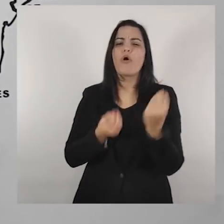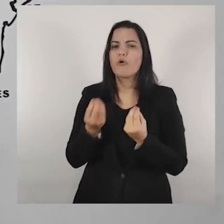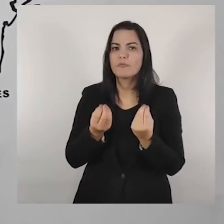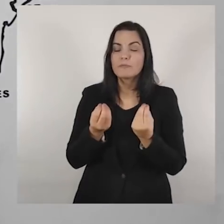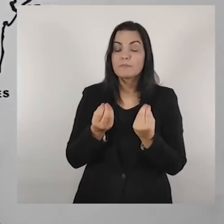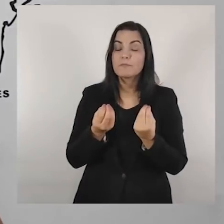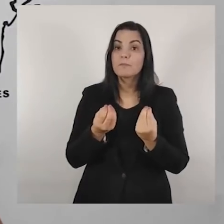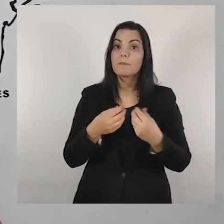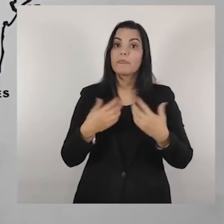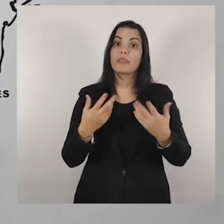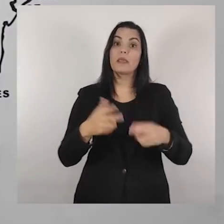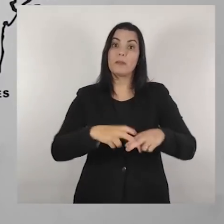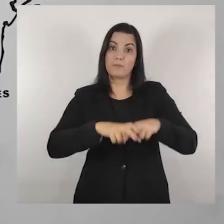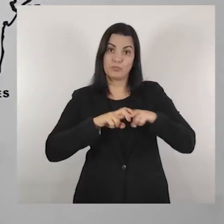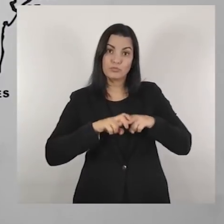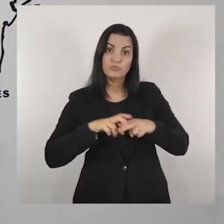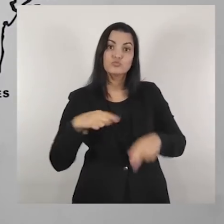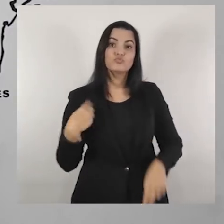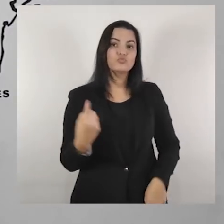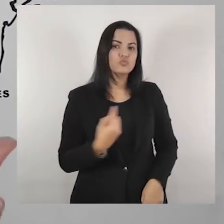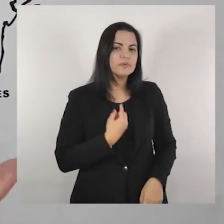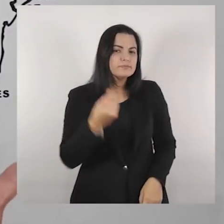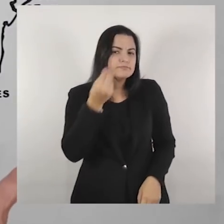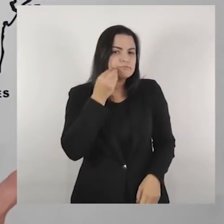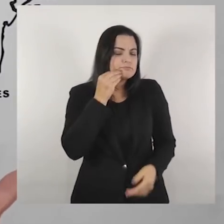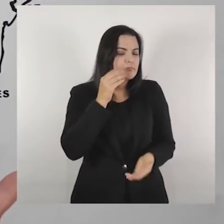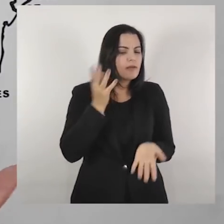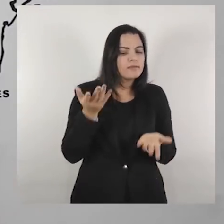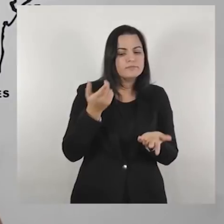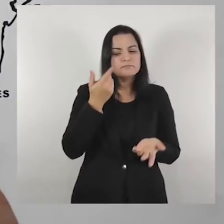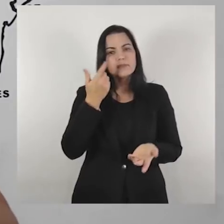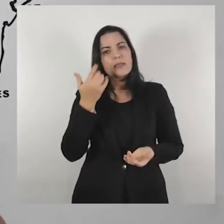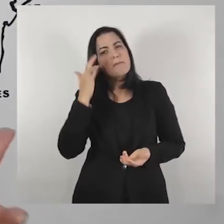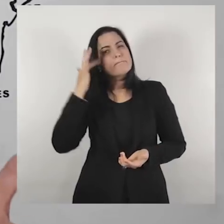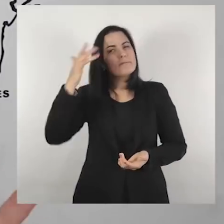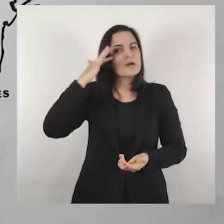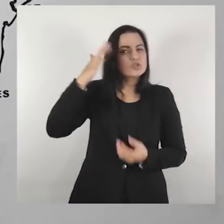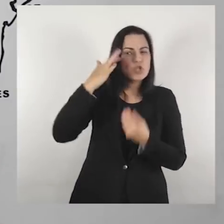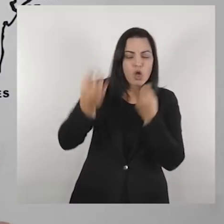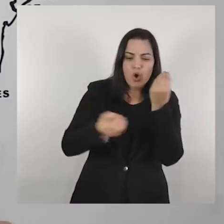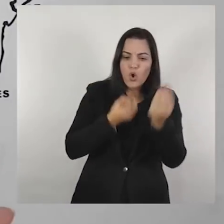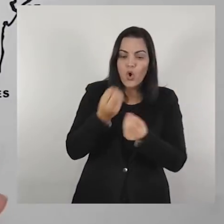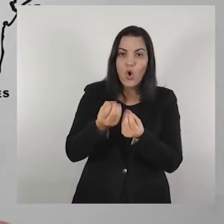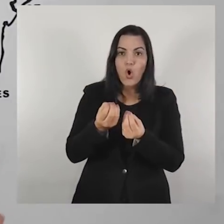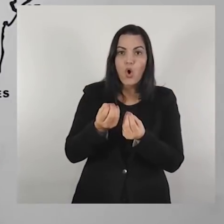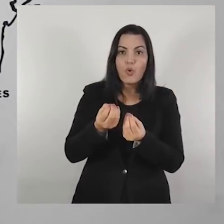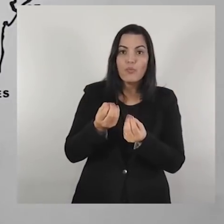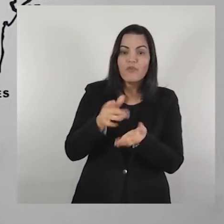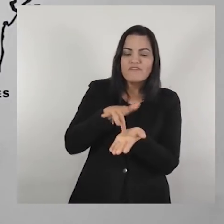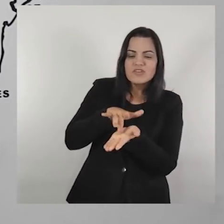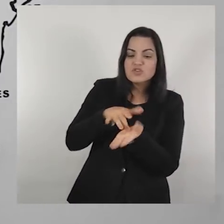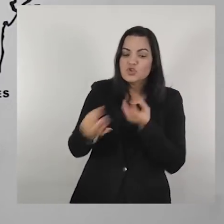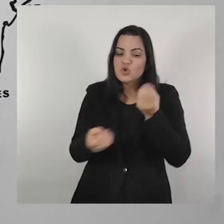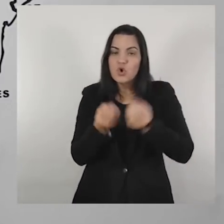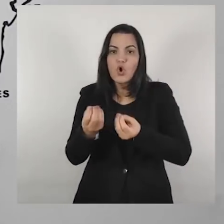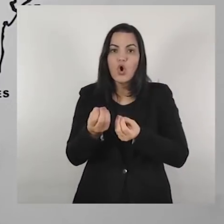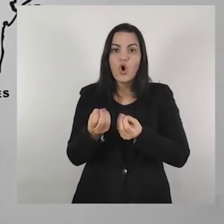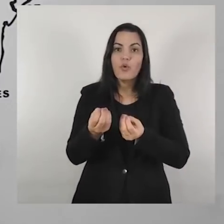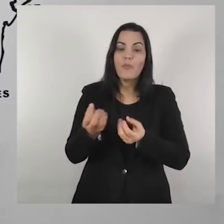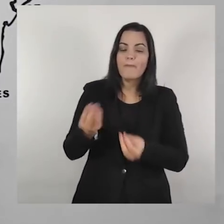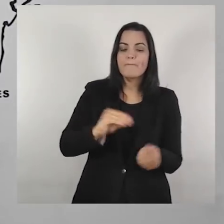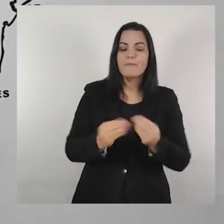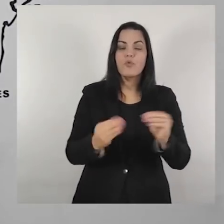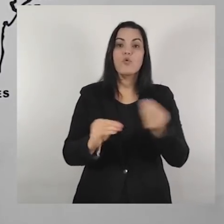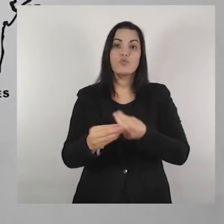isso, nós vamos simular a montagem aqui de uma situação, tá bom? Eu vou te explicar como você